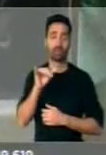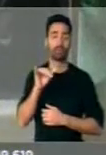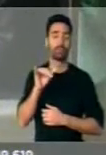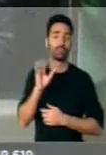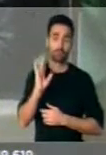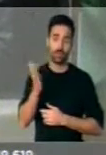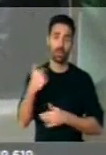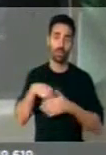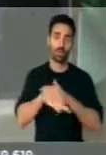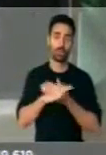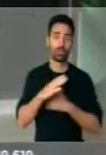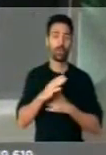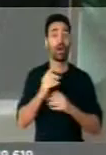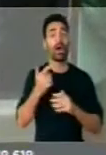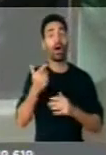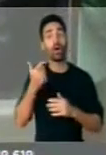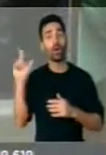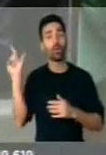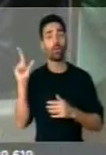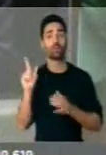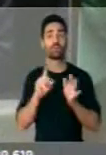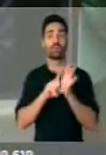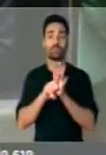vêm. Investigação